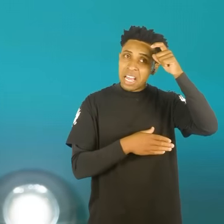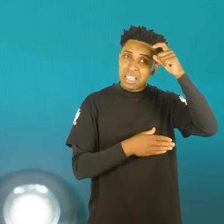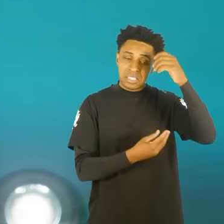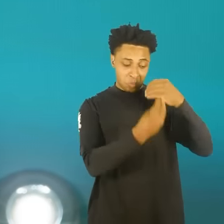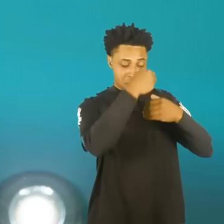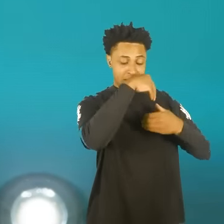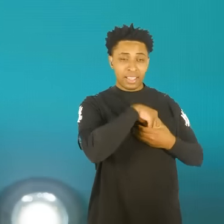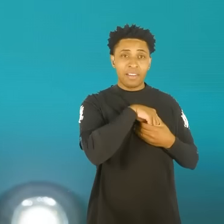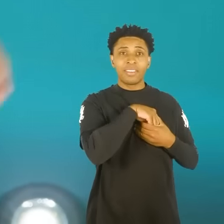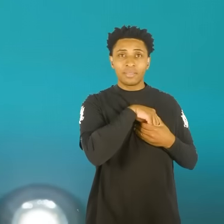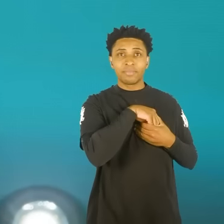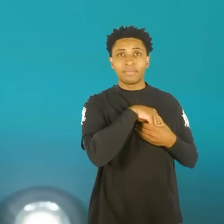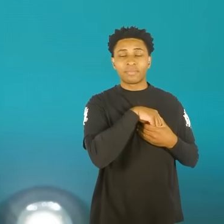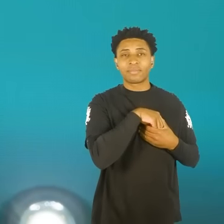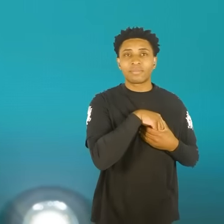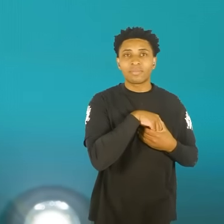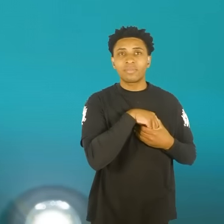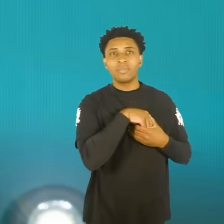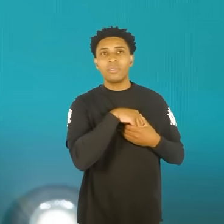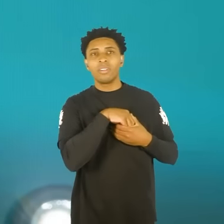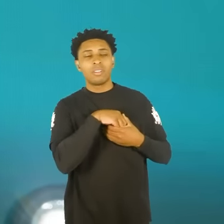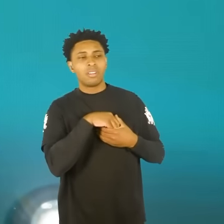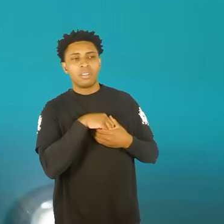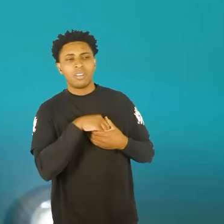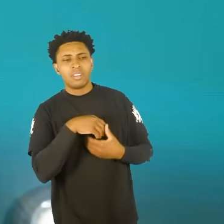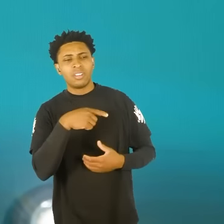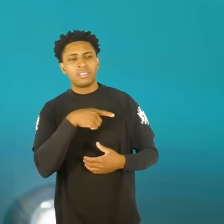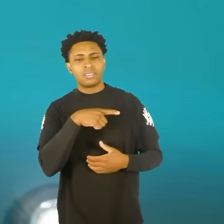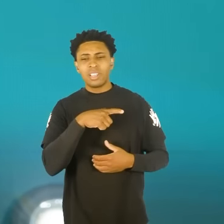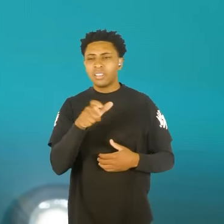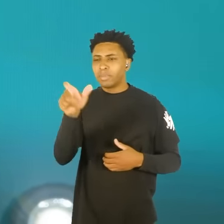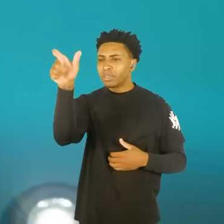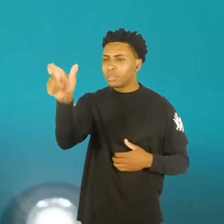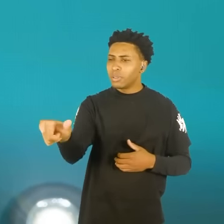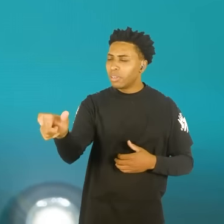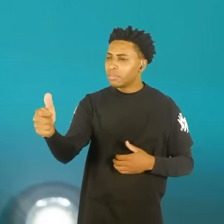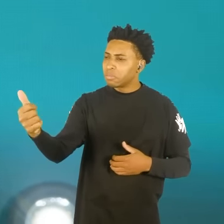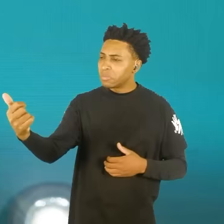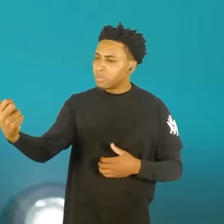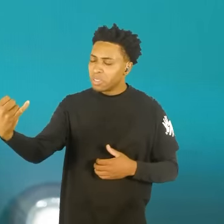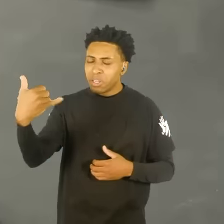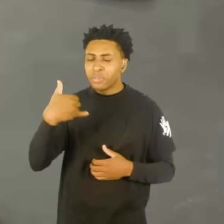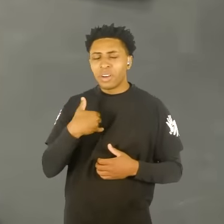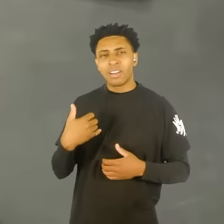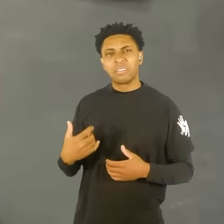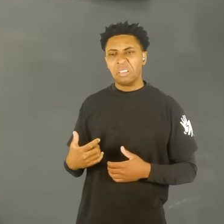Alguns falam assim: olha, eu não sei porquê, mas eu não vou com a cara do ciclano, não vou com a cara do fulano. Mas por que ele te fez?